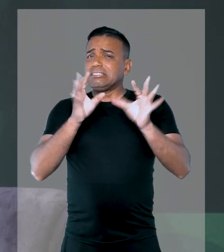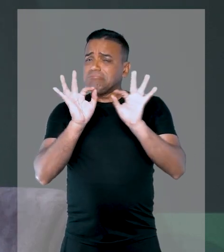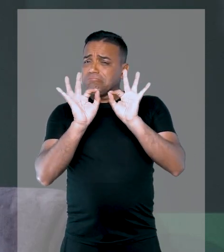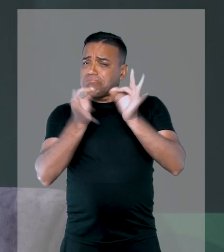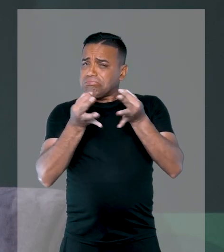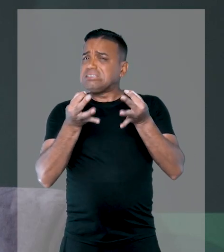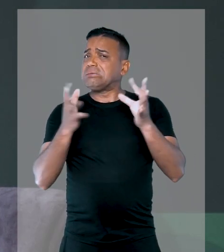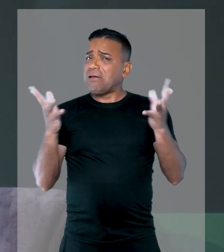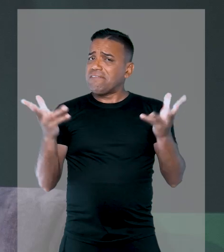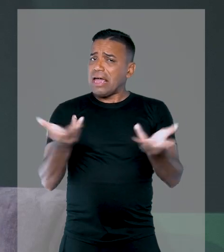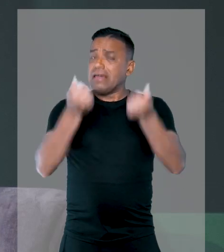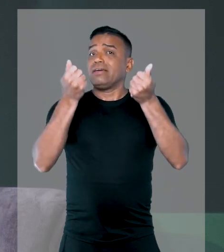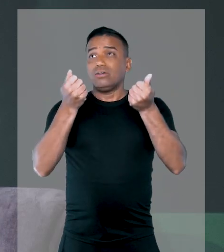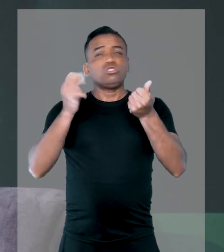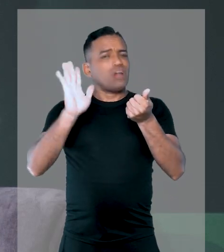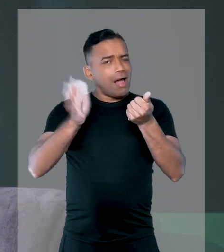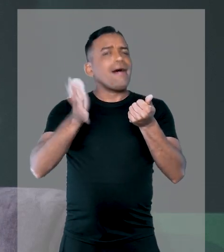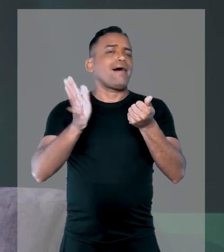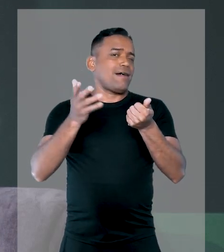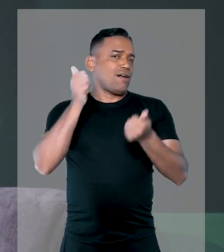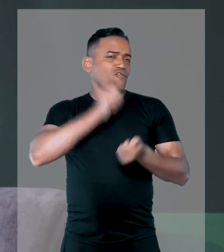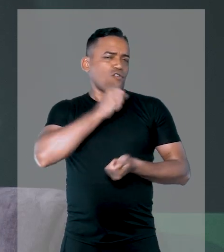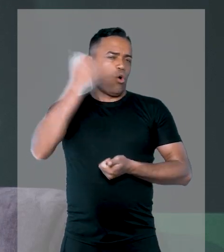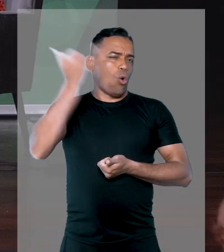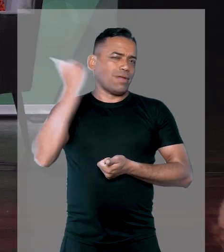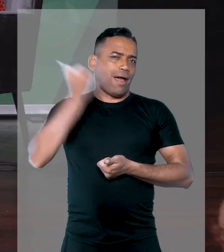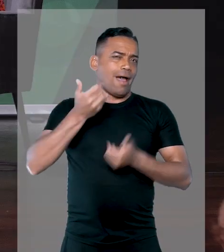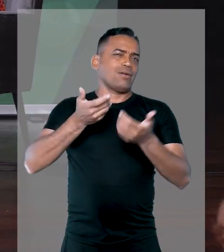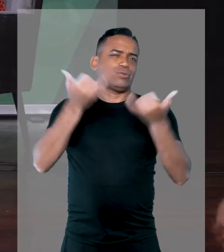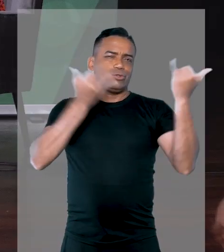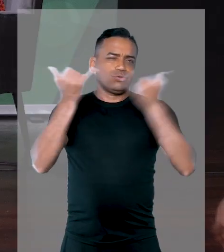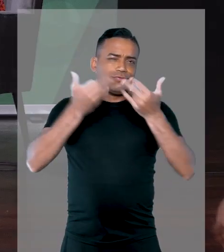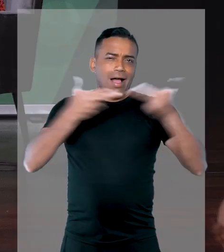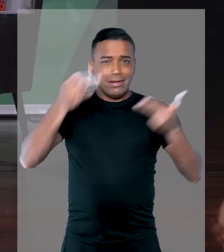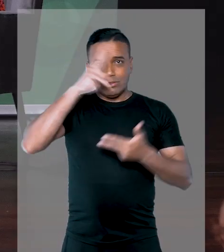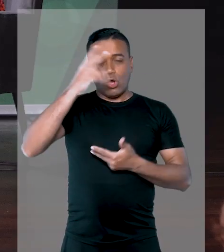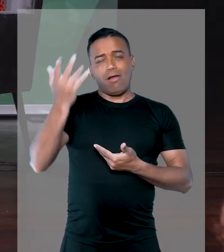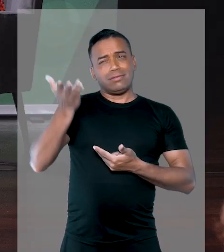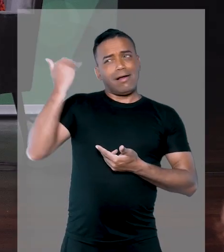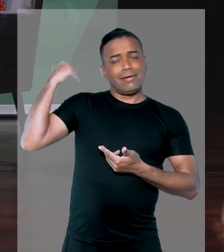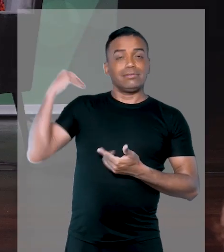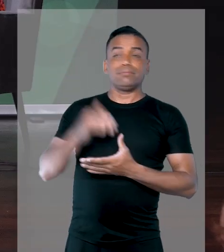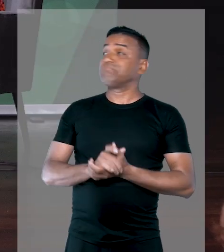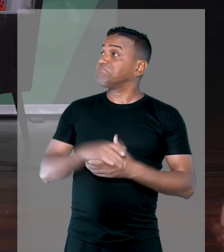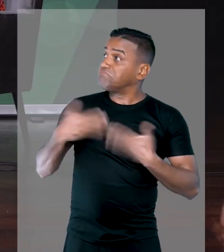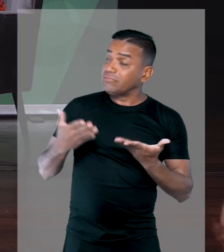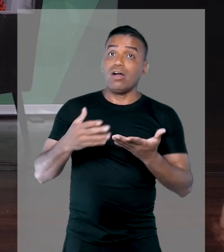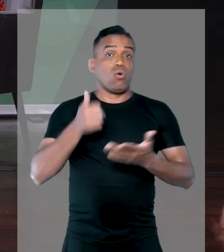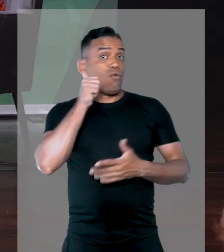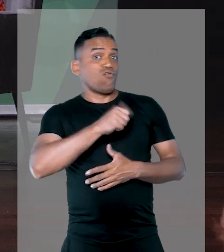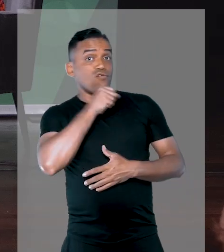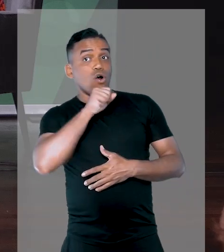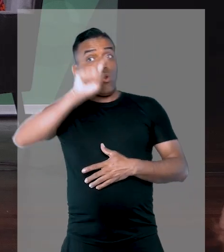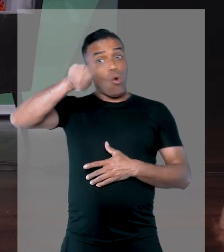né? Porque eu já tinha escutado algumas dessas histórias antes. Eu imagino que, além da sua avó, né, outros familiares,